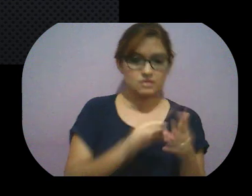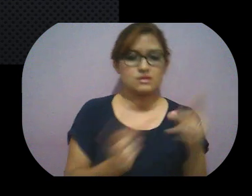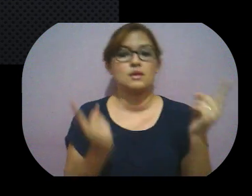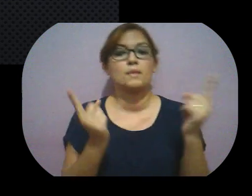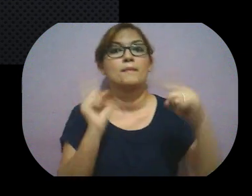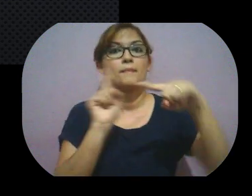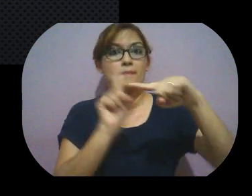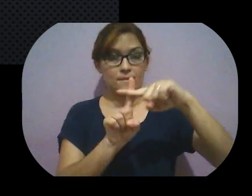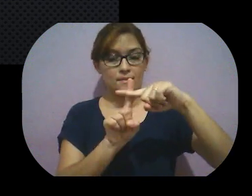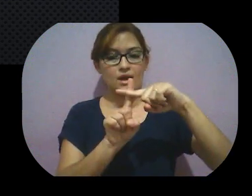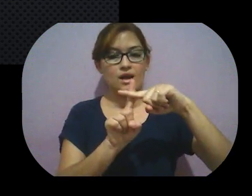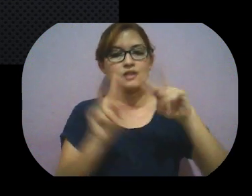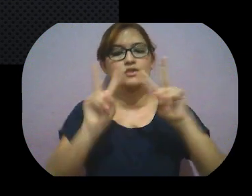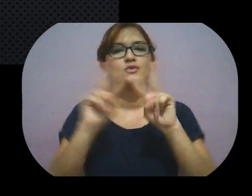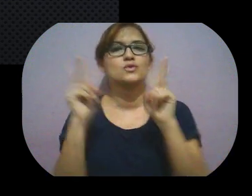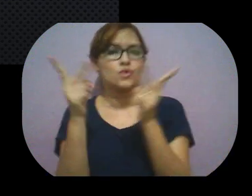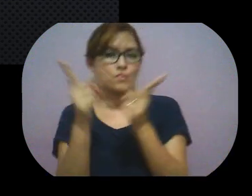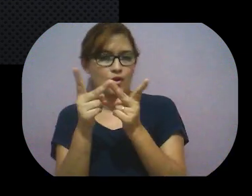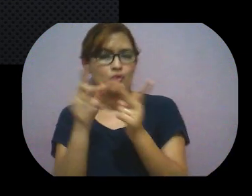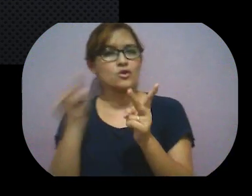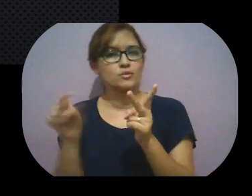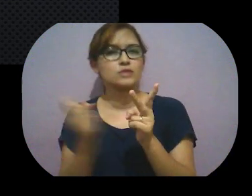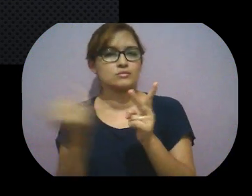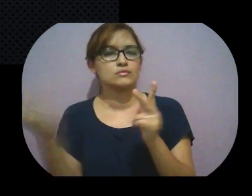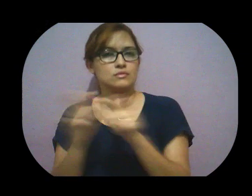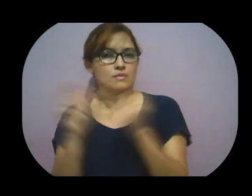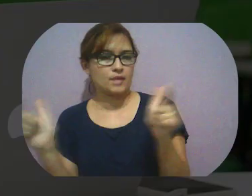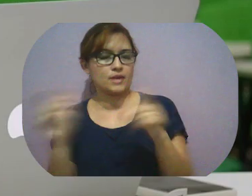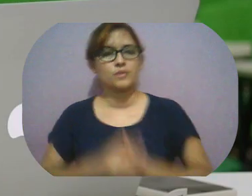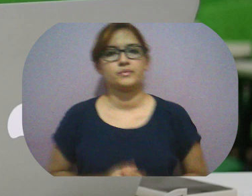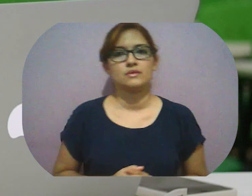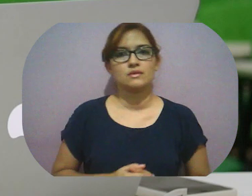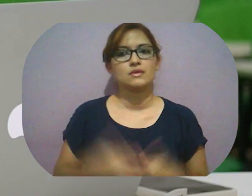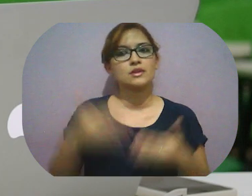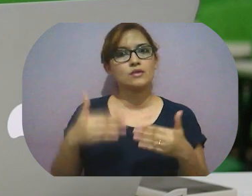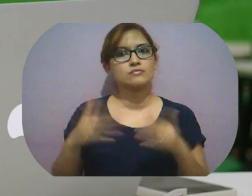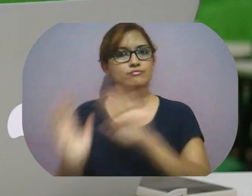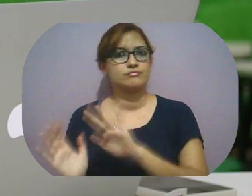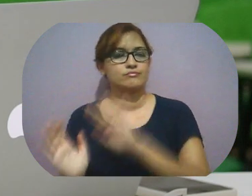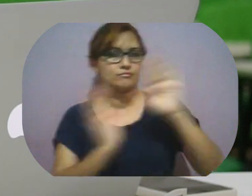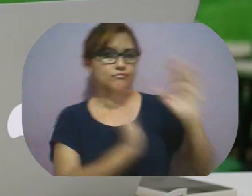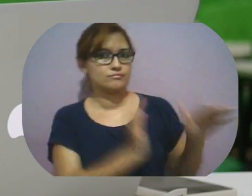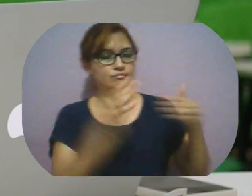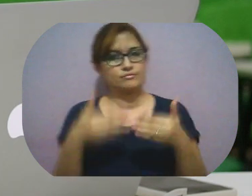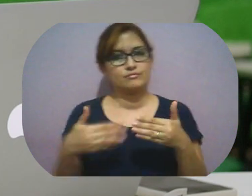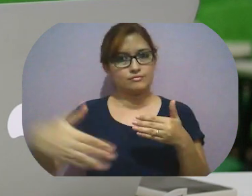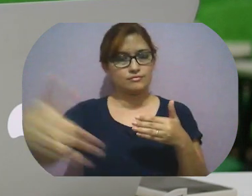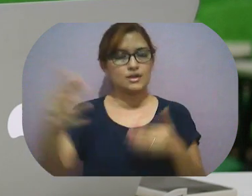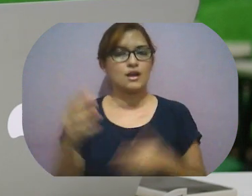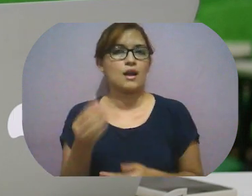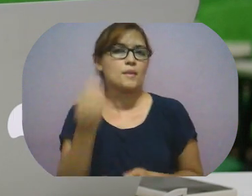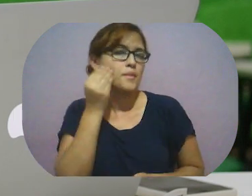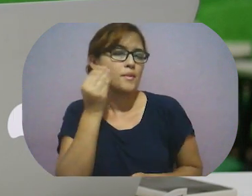volume do solvente, o volume que você acrescentou de solvente. Ok? Então, no próximo bloco, a gente vai agora apresentar para